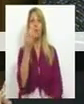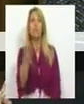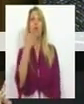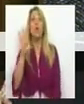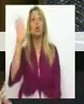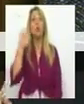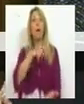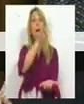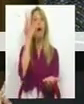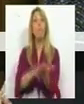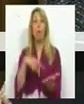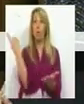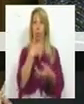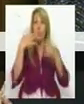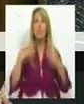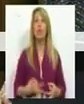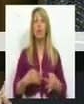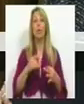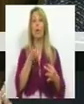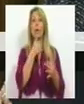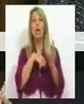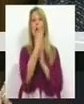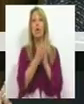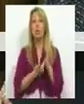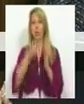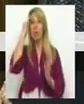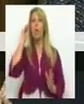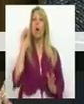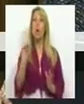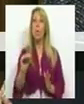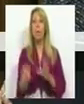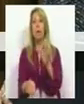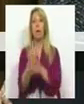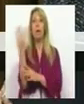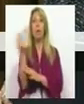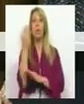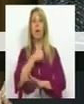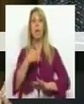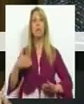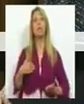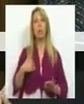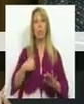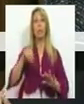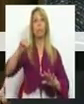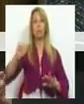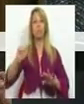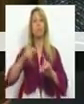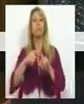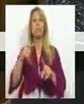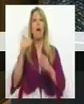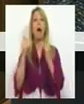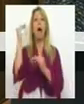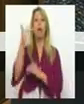quando aprovaram por unanimidade uma resolução que recomendava a criação da Unidade Local de Saúde do Alto Tâmega e medidas urgentes para o